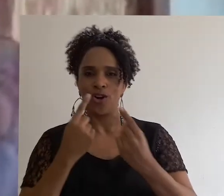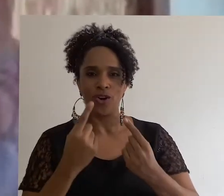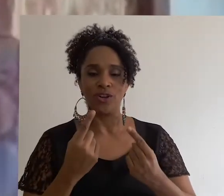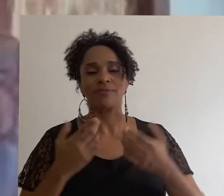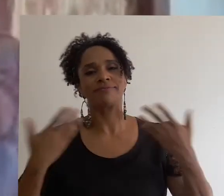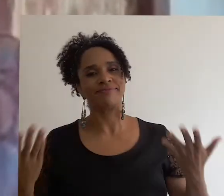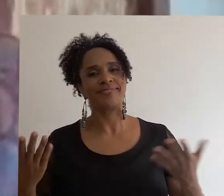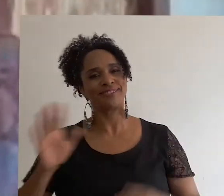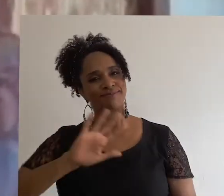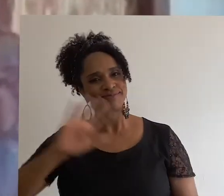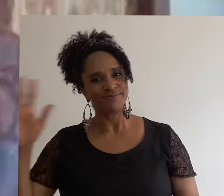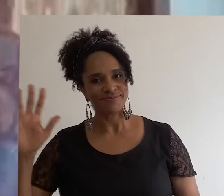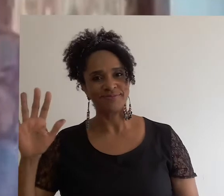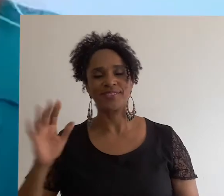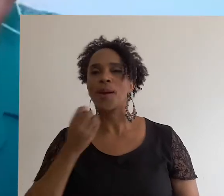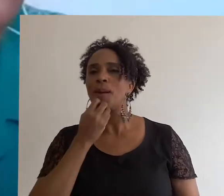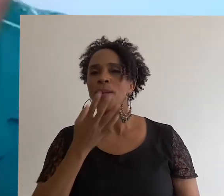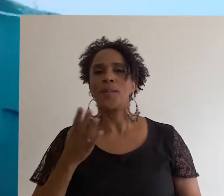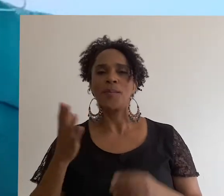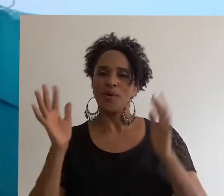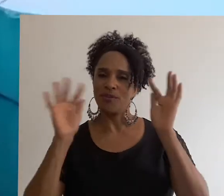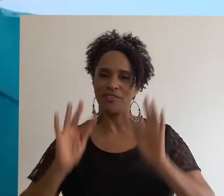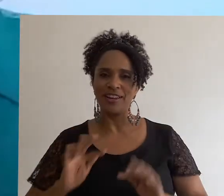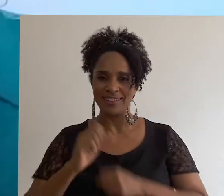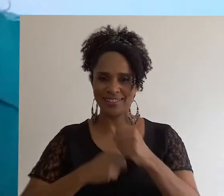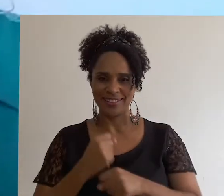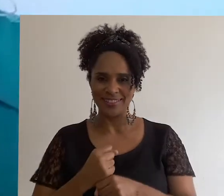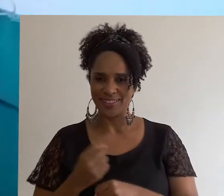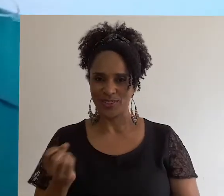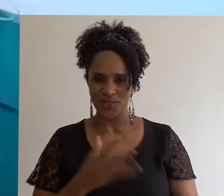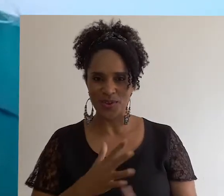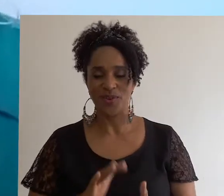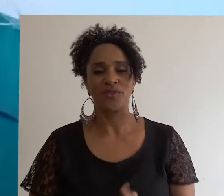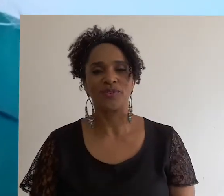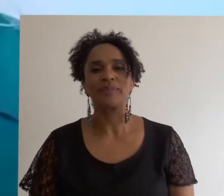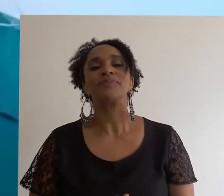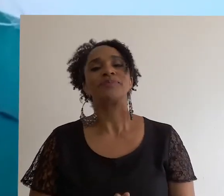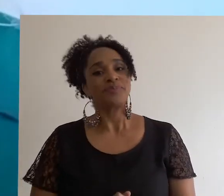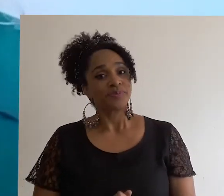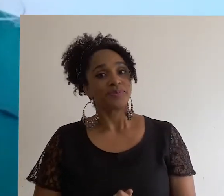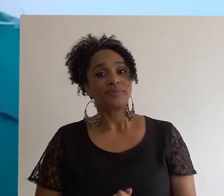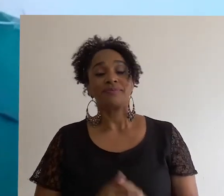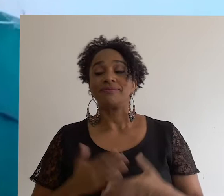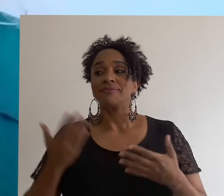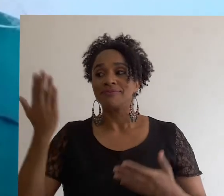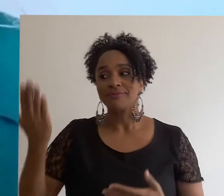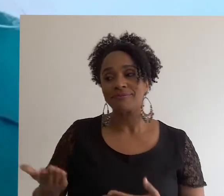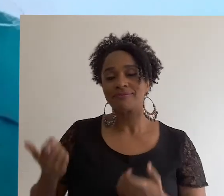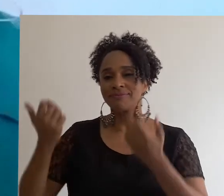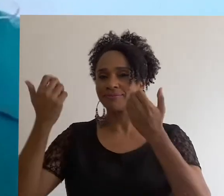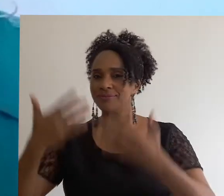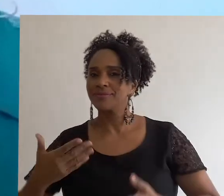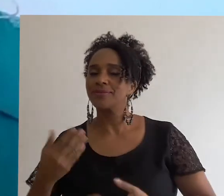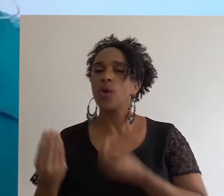todas, e nos vemos em breve. Sendo aqui a participação de Elis Lopes, que nos trouxe informações sobre essa atuação estratégica